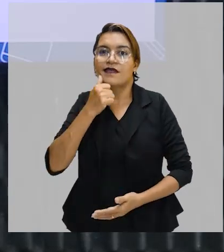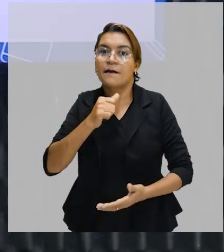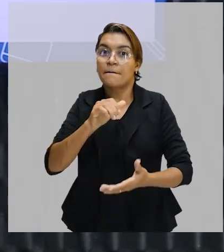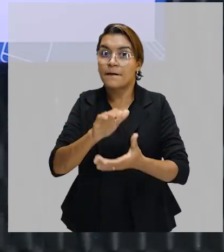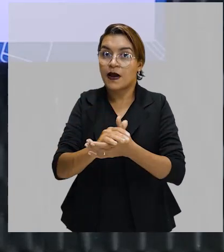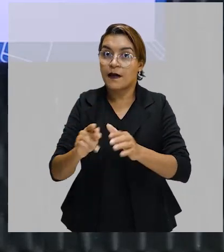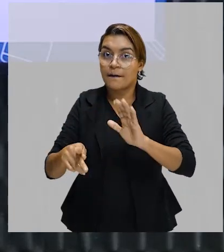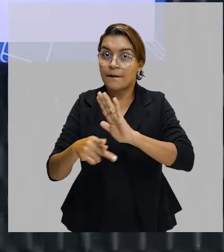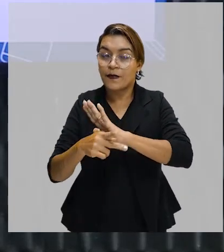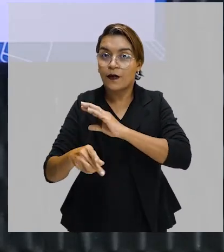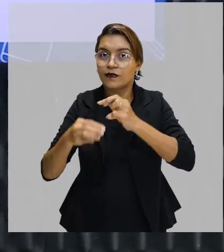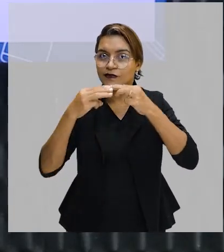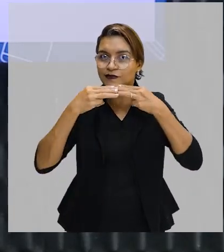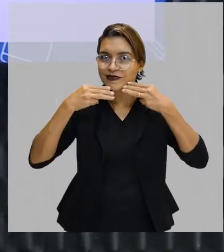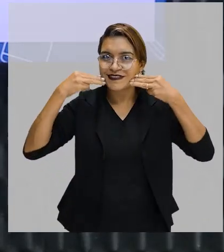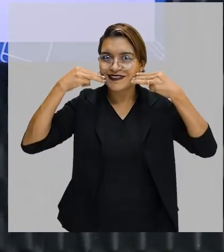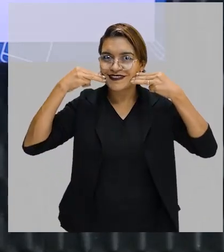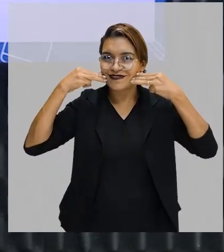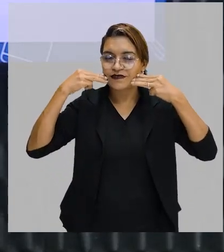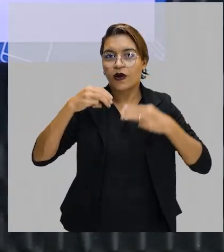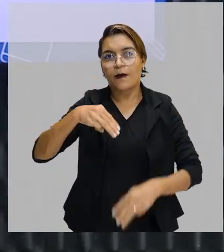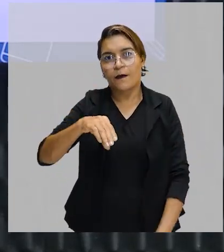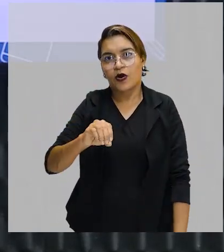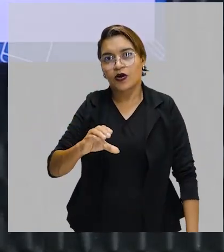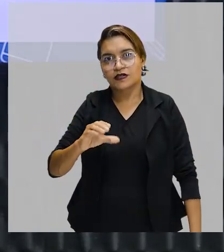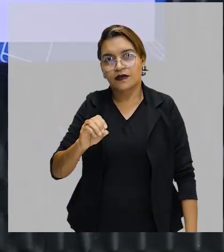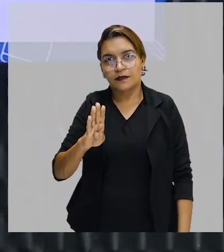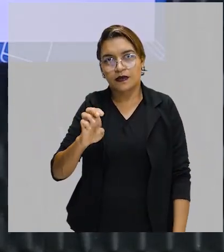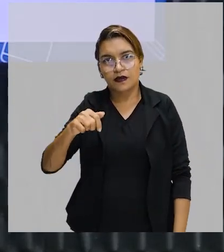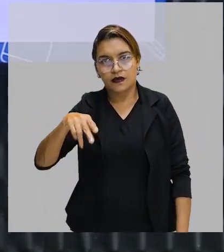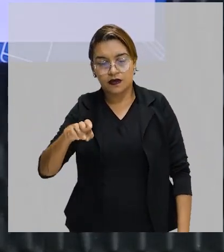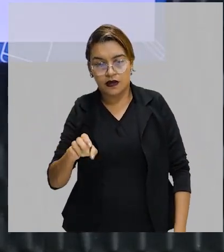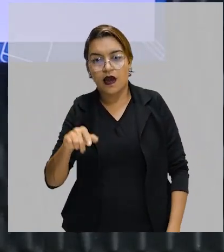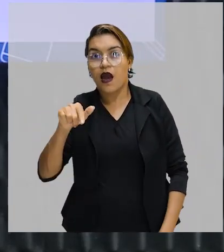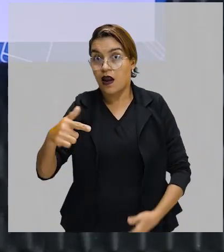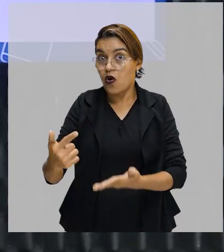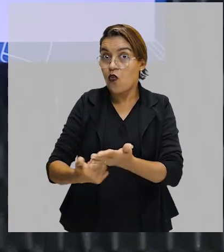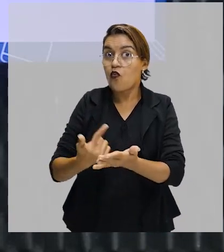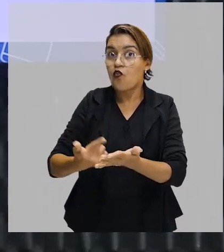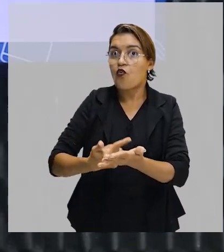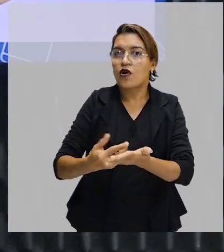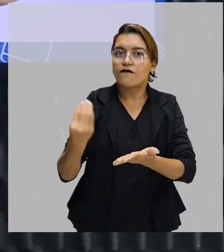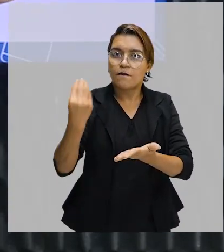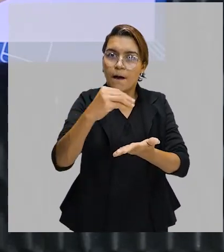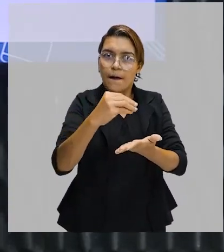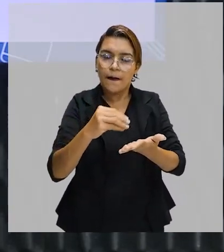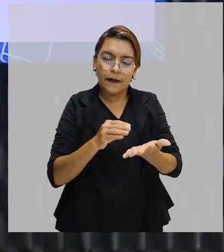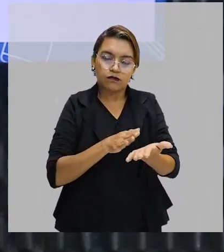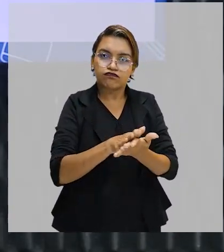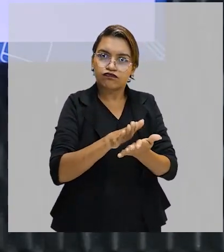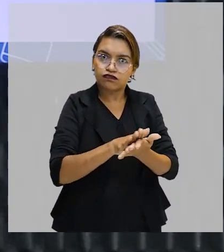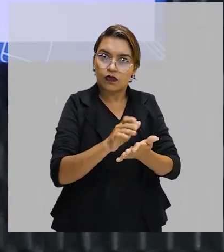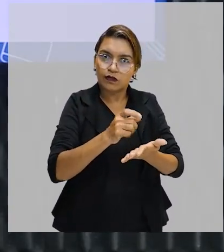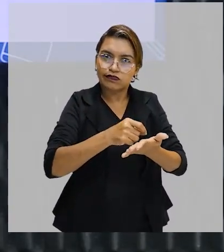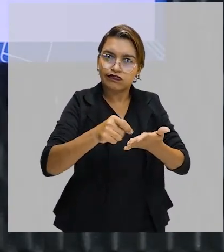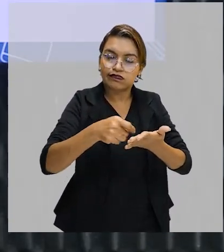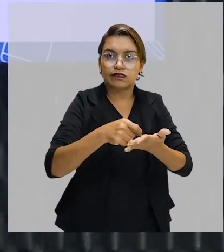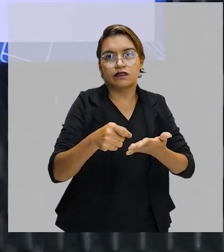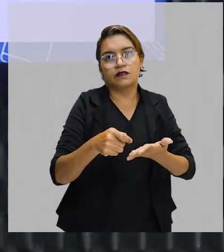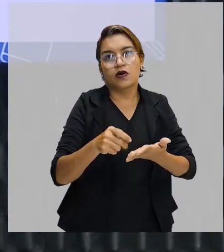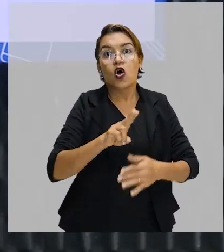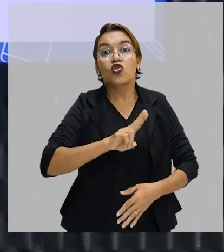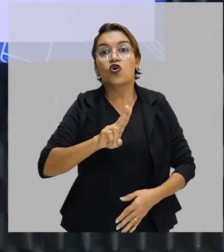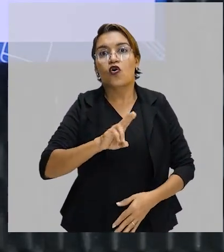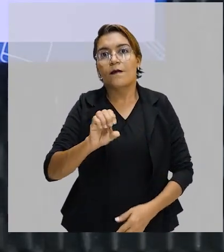dos moçambicanos né na cabeça e reuniu num livro né numa produção chamada livro sangue